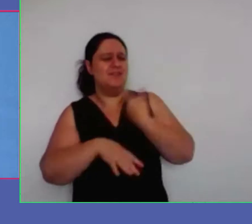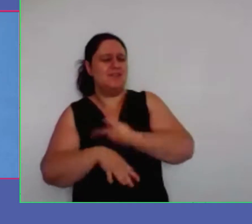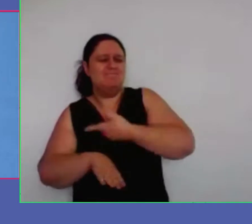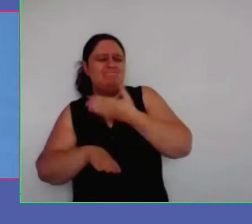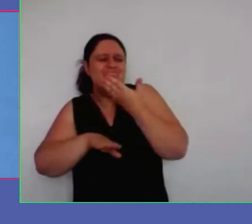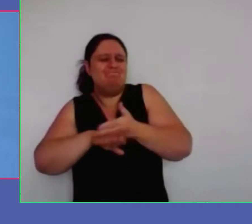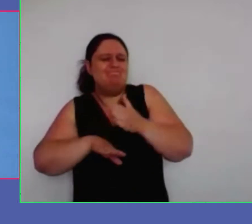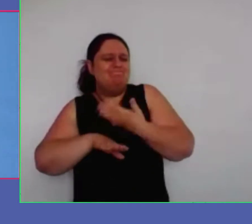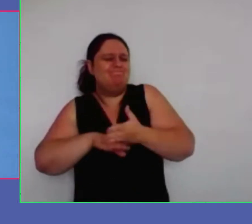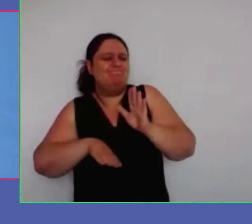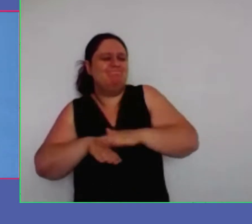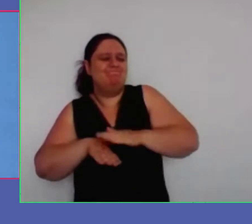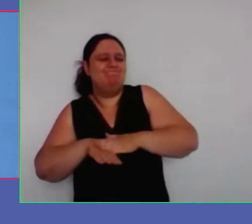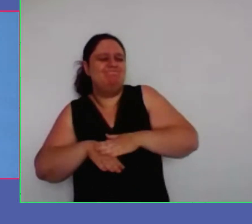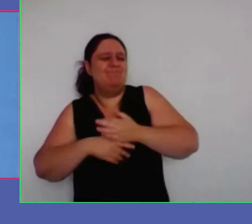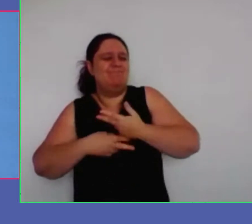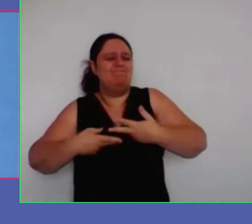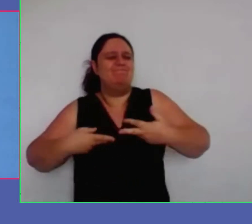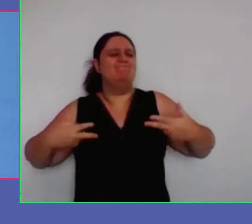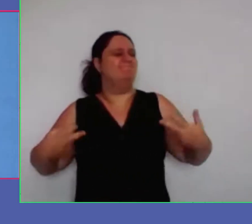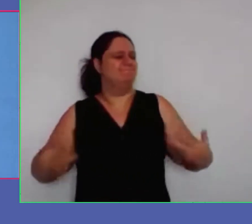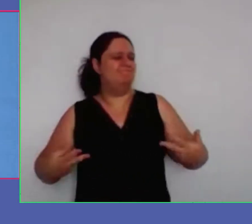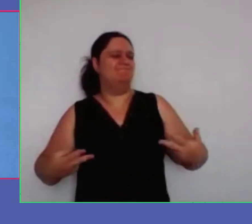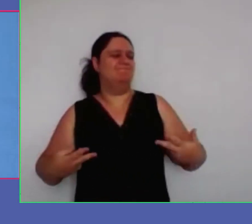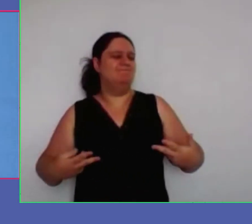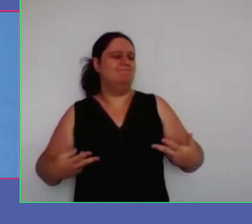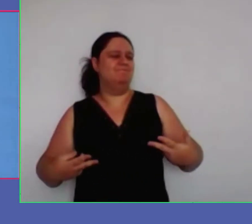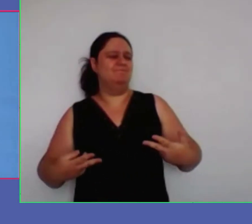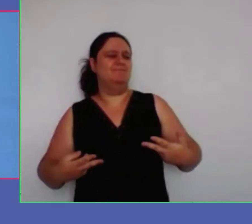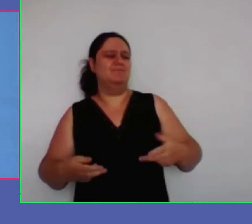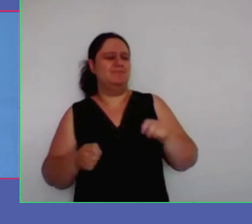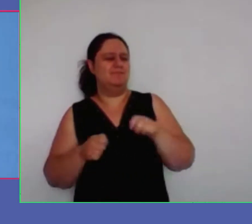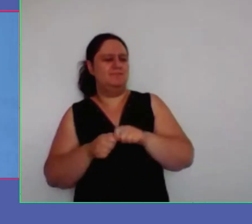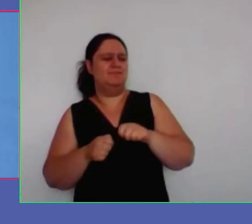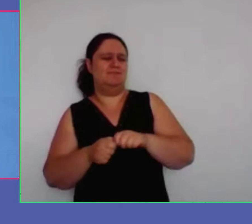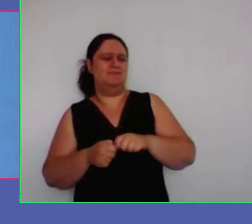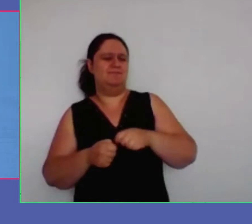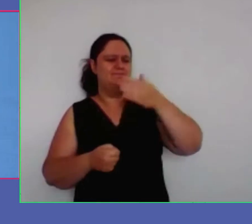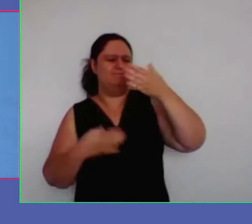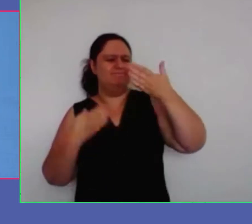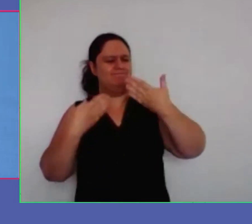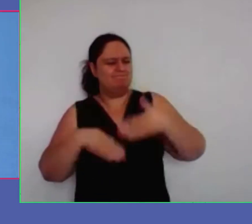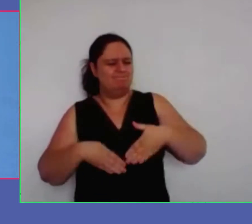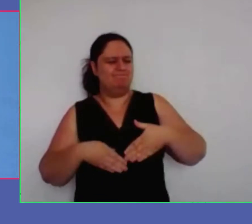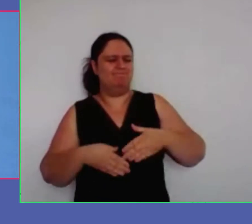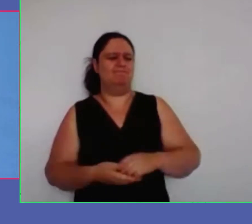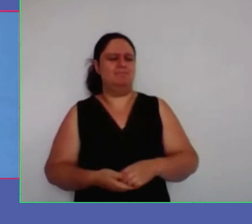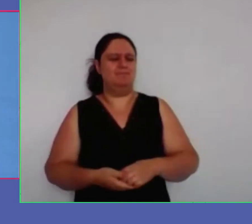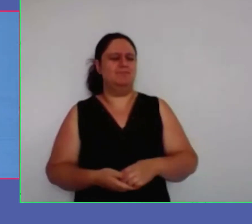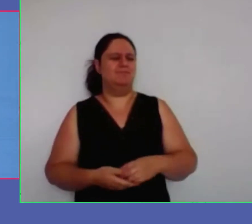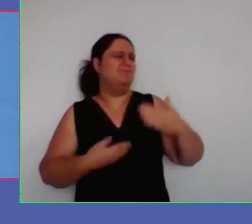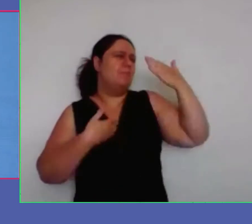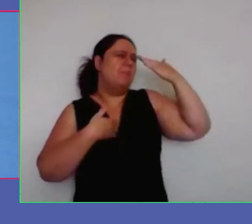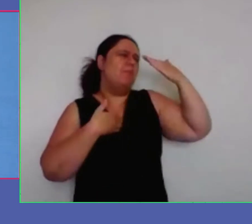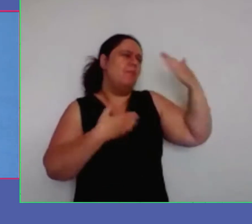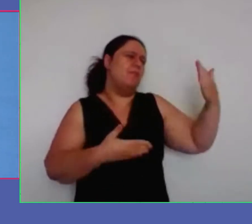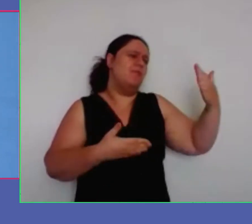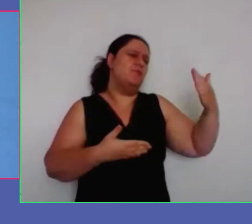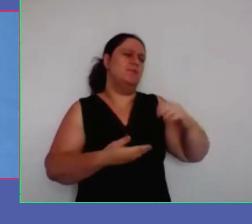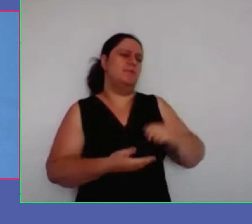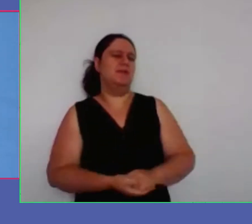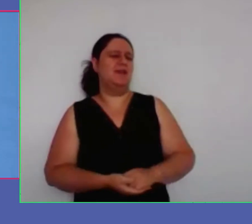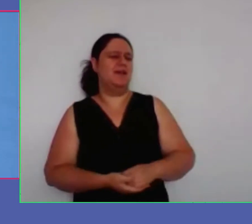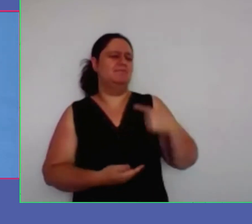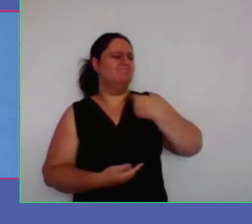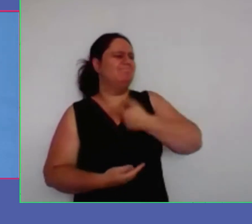muitas concretizações, realizações e confirmações. Senhor, muito obrigado. Nós confiamos em Ti para mais